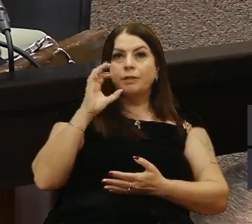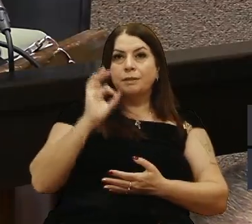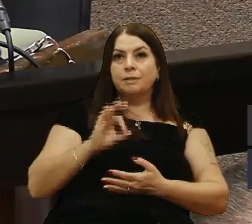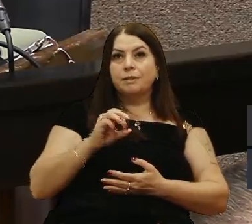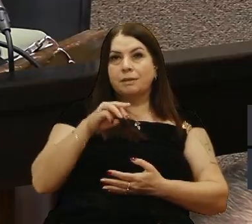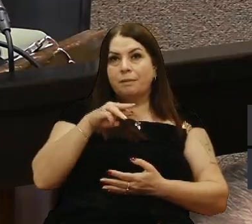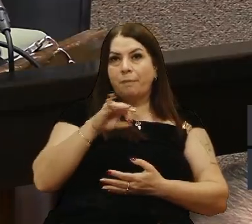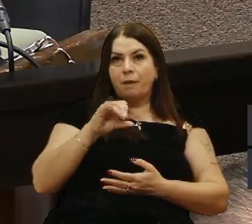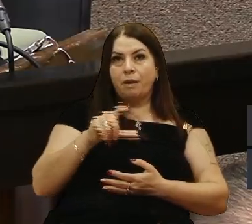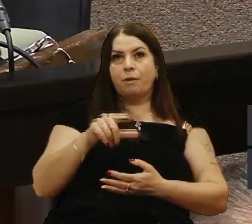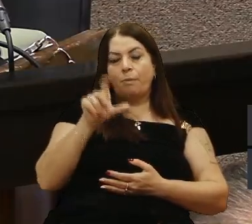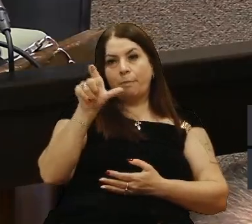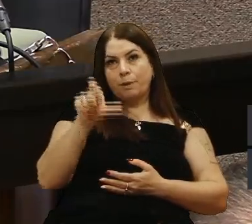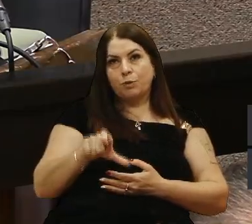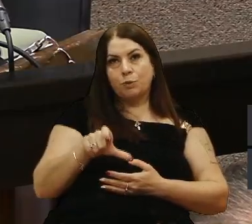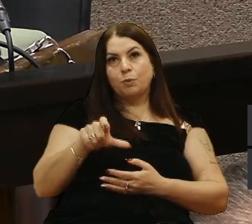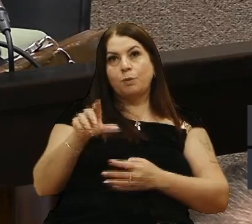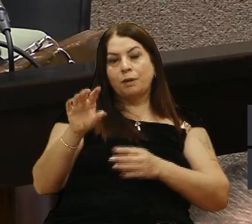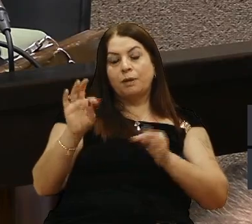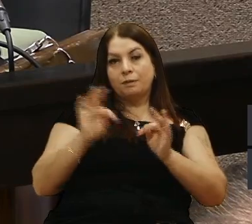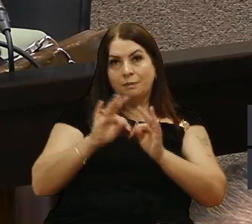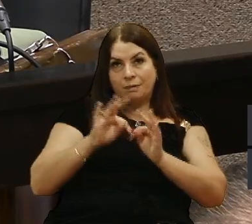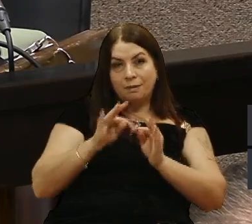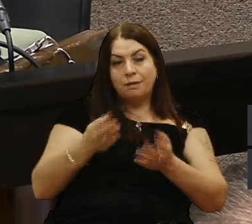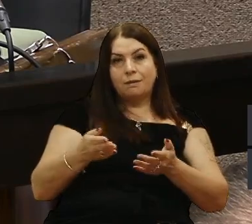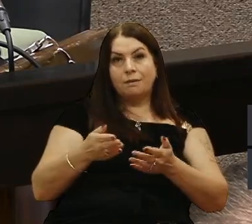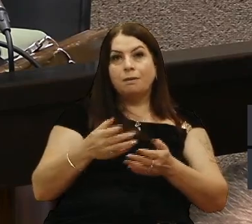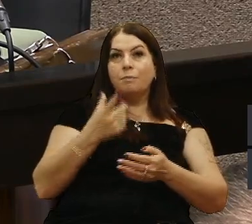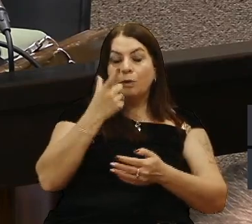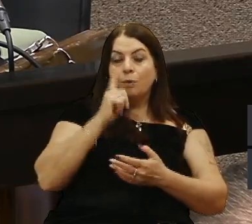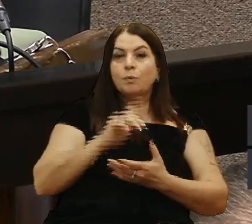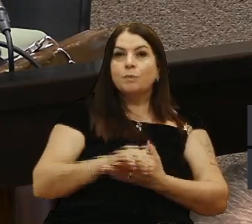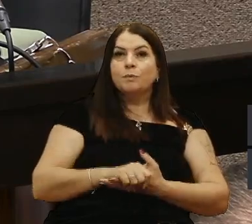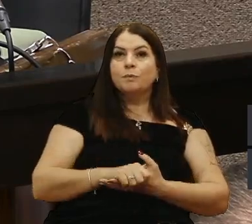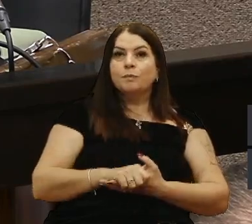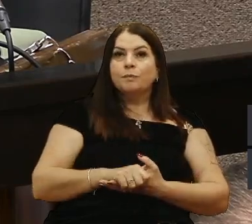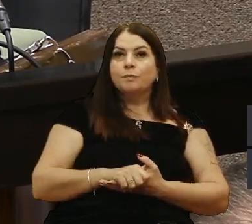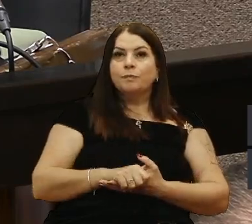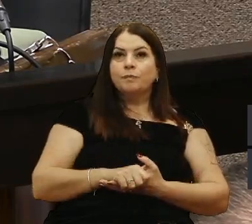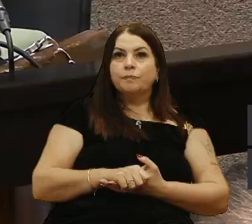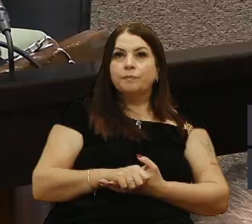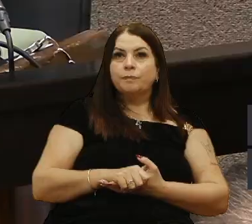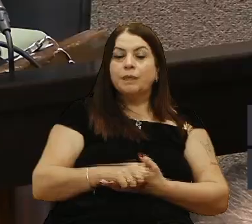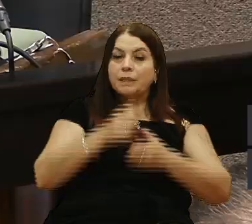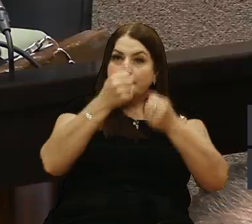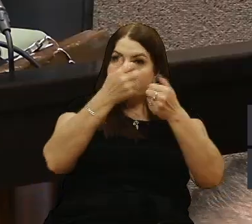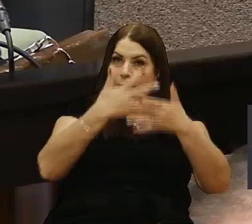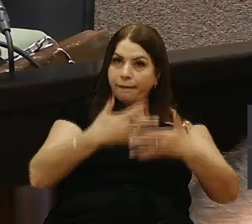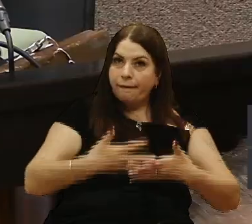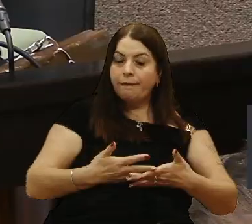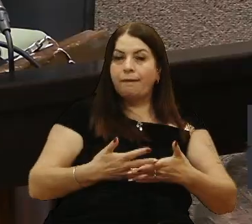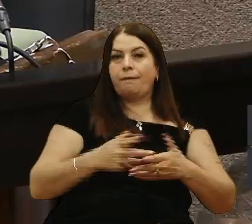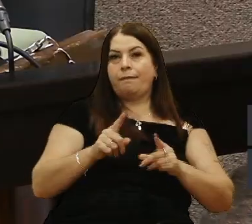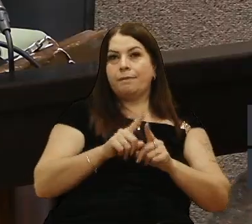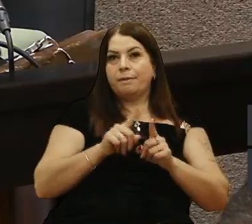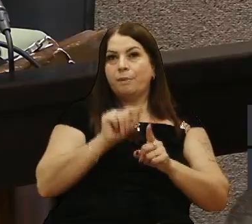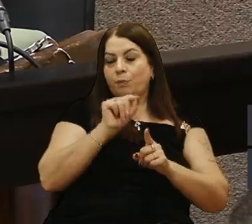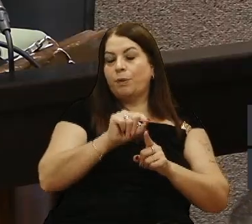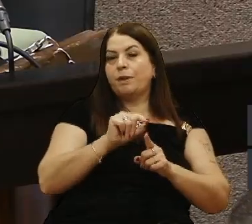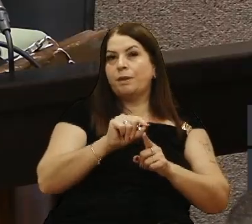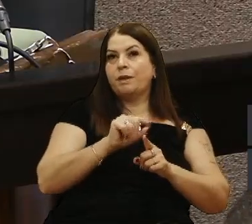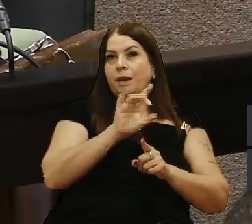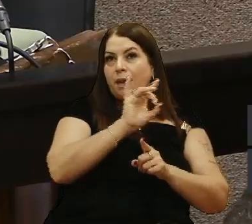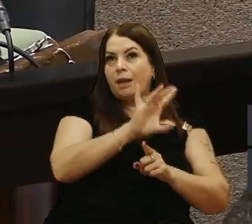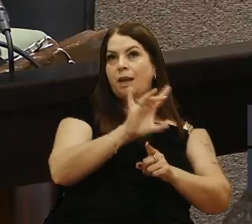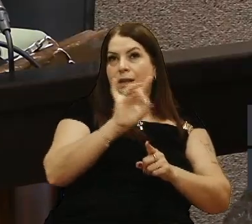Micael, claro que ele é uma pessoa técnica, né? Mas ele vai conseguir nos explicar, então, o que é